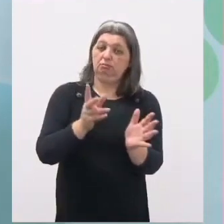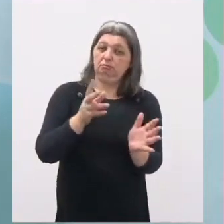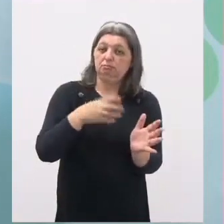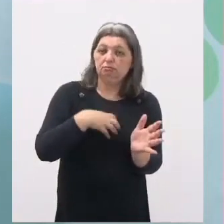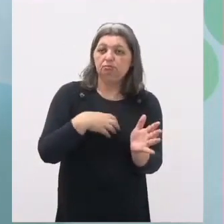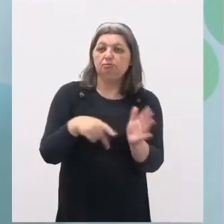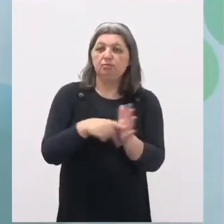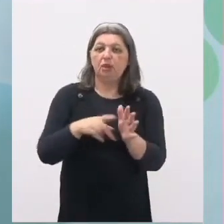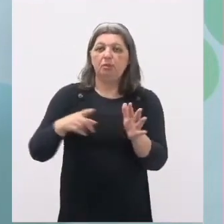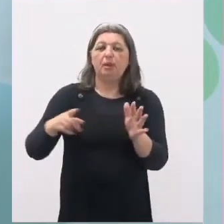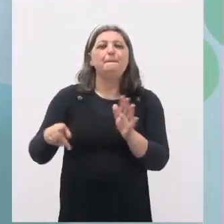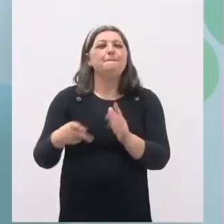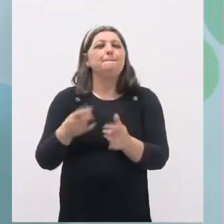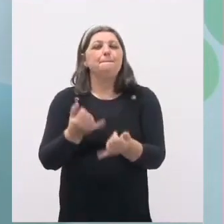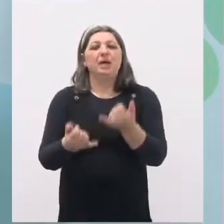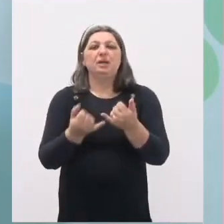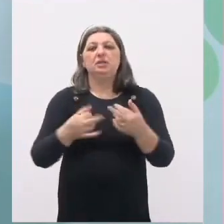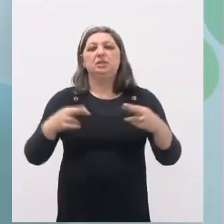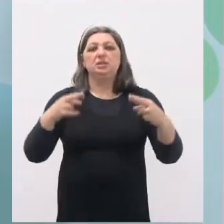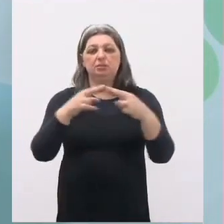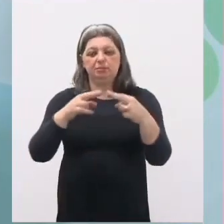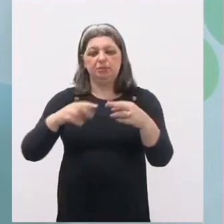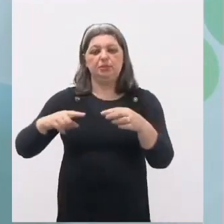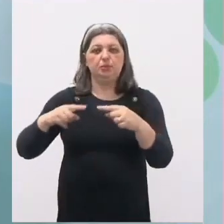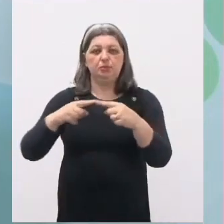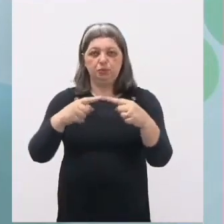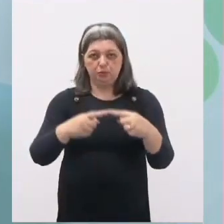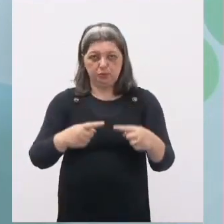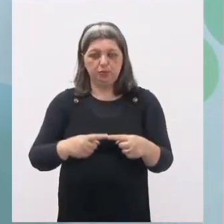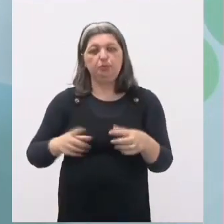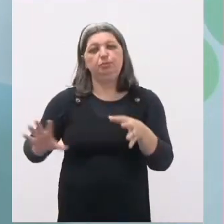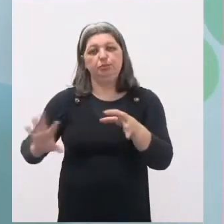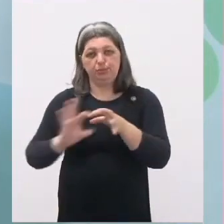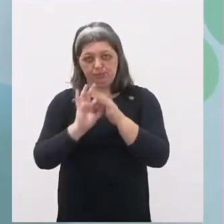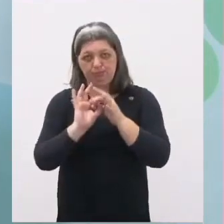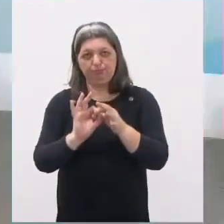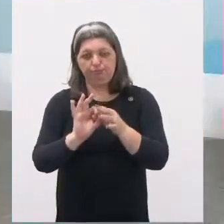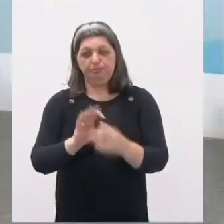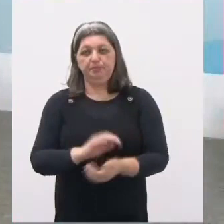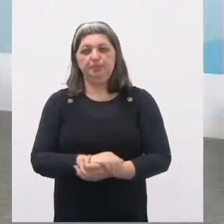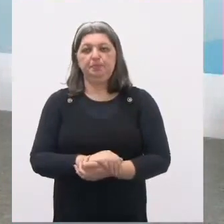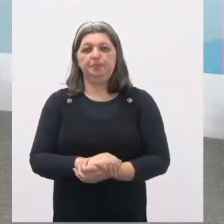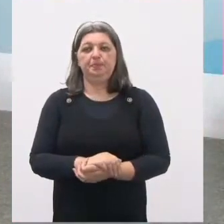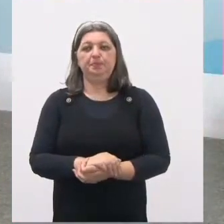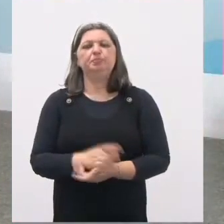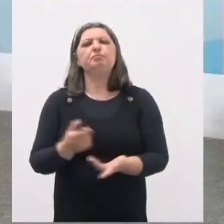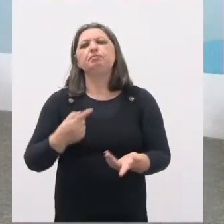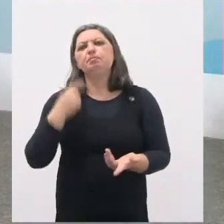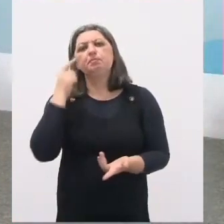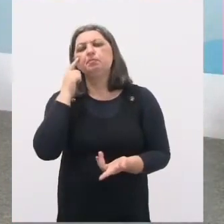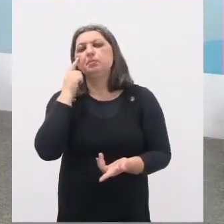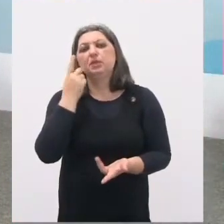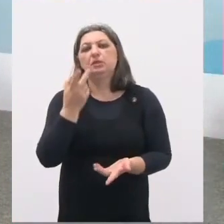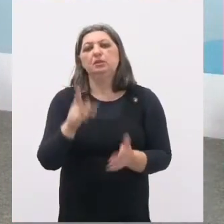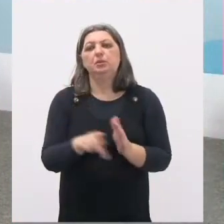uma ligação à rede de conexões entre essas questões. Então, ainda pensando,